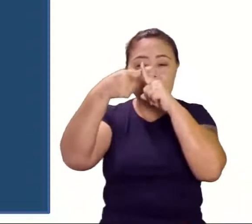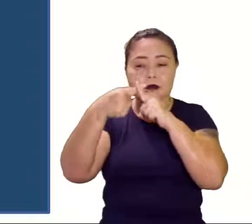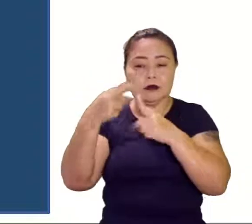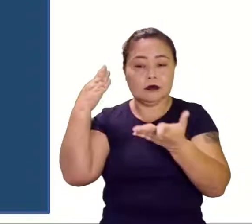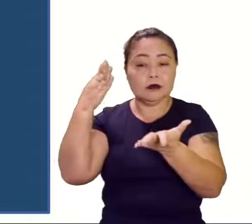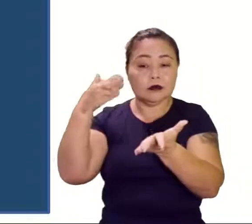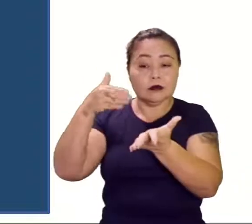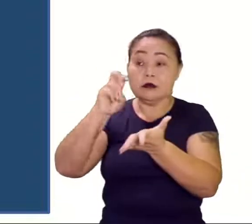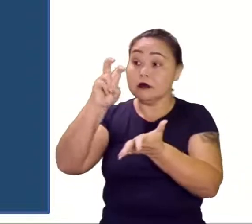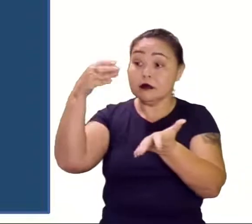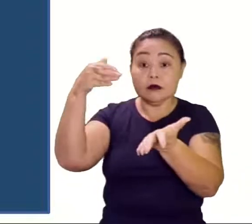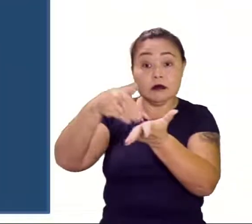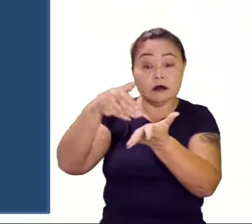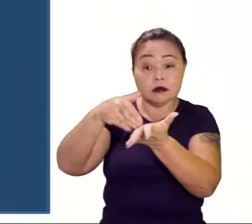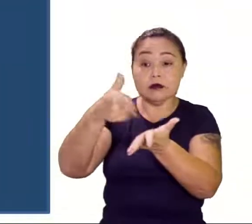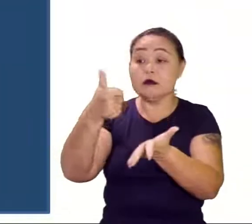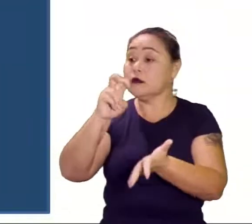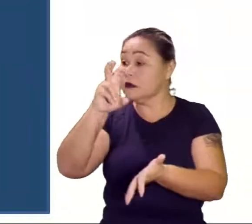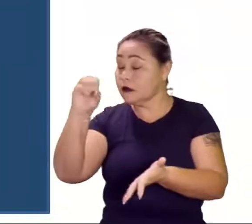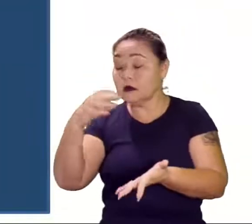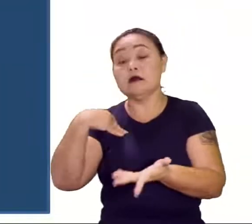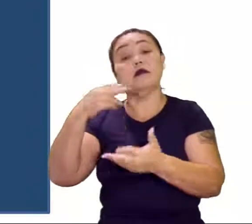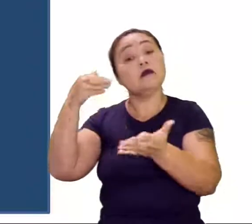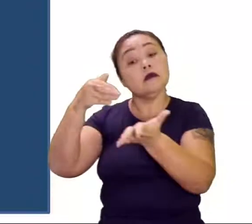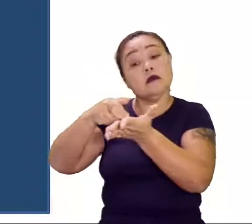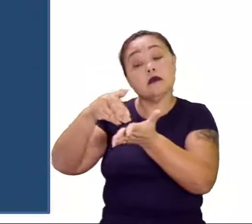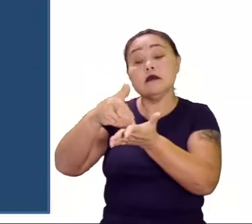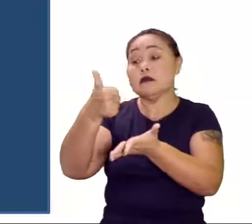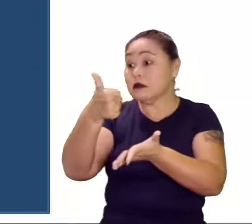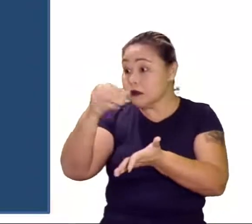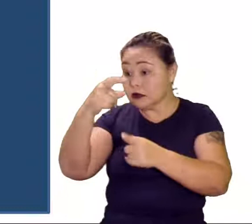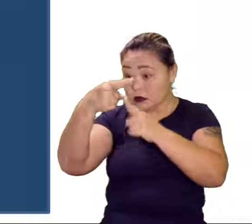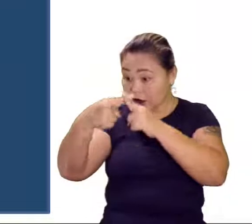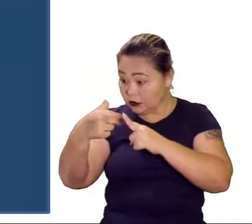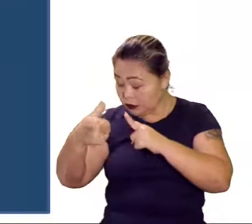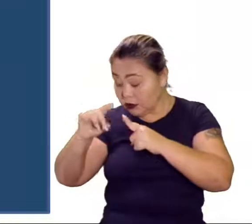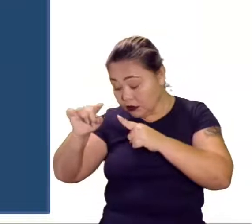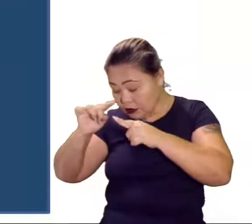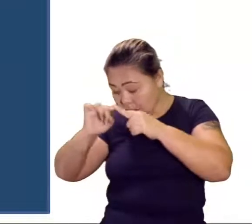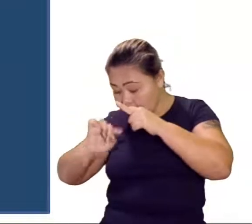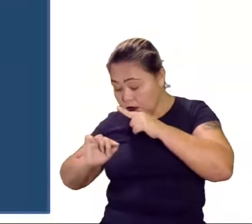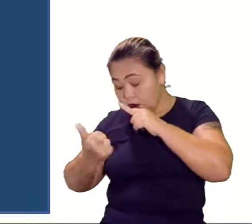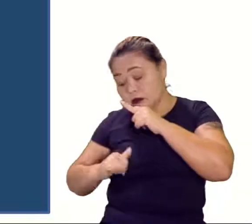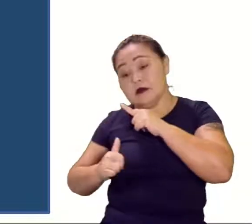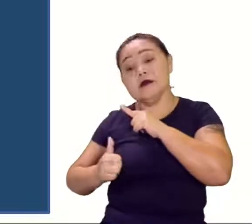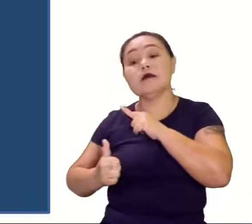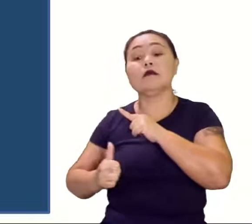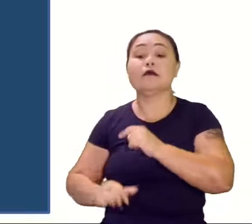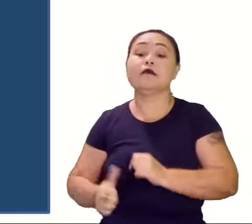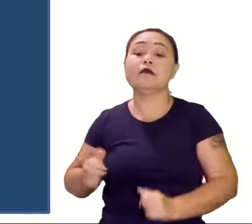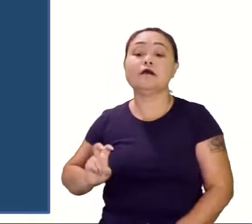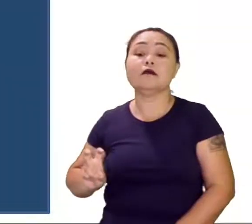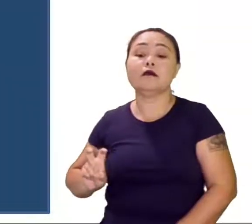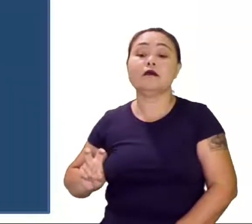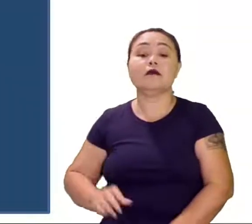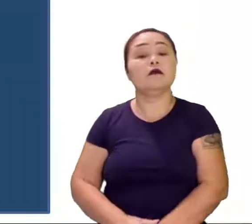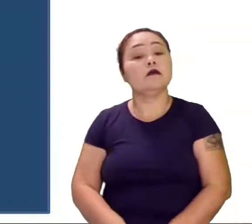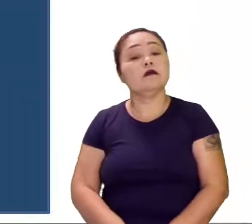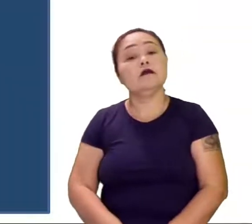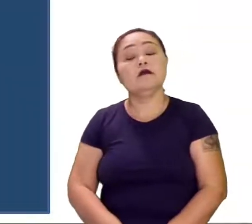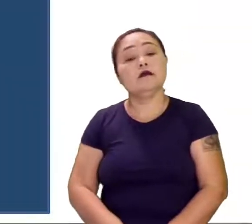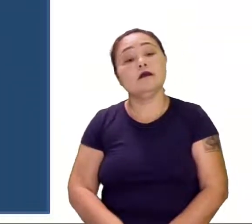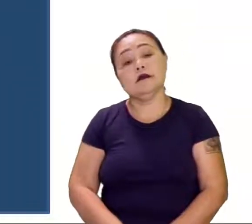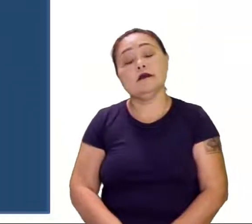até os 50 são 10 termos, que é 5 vezes 1 até os 5 vezes 10. Passou um, temos 11 mais termos. 55, né?